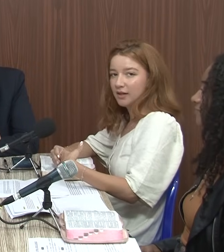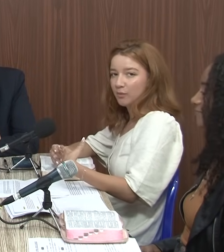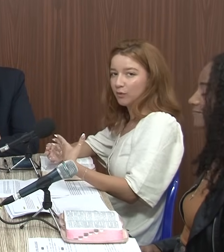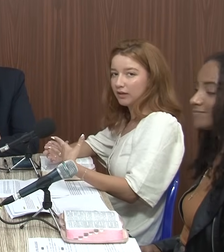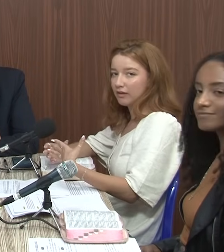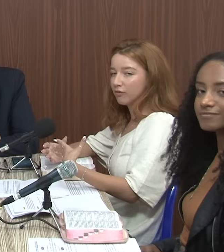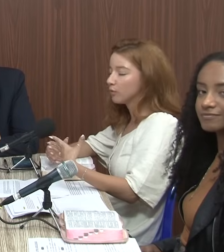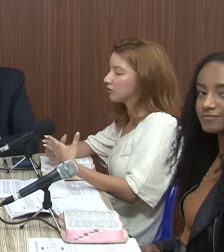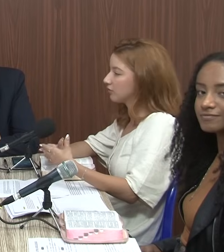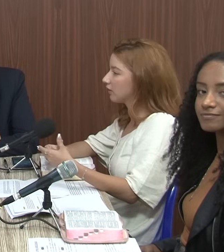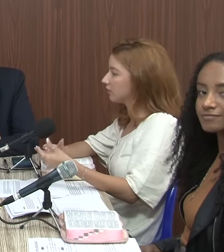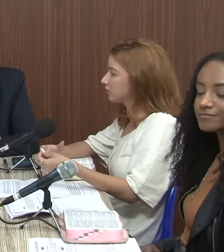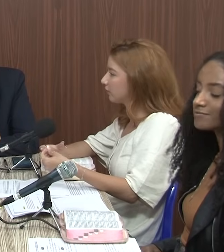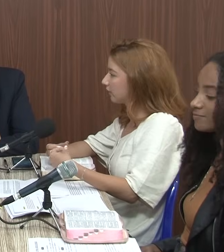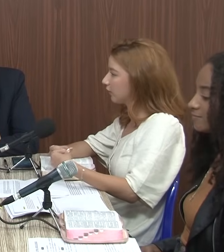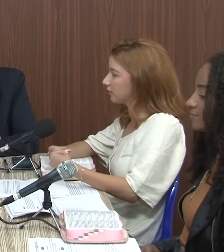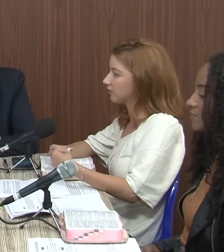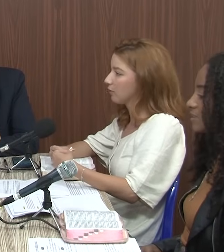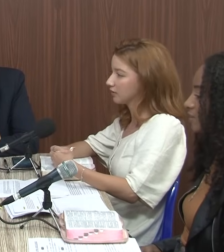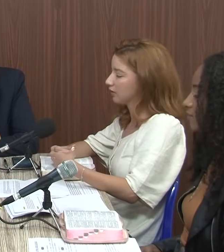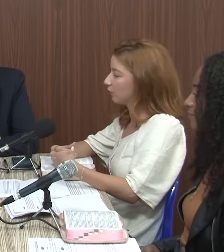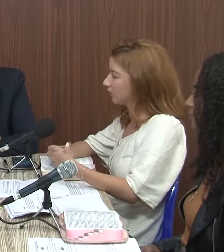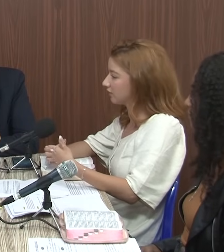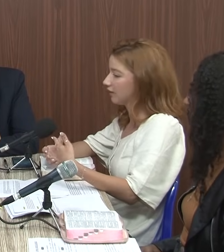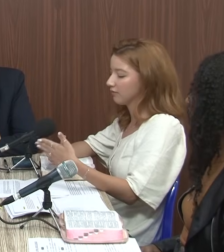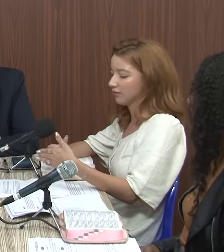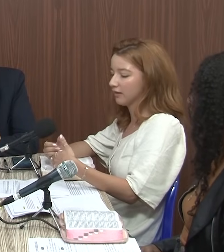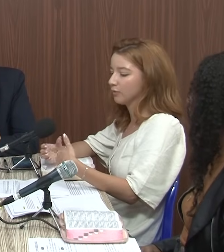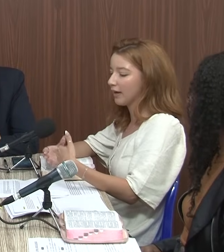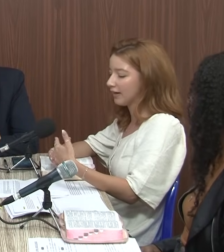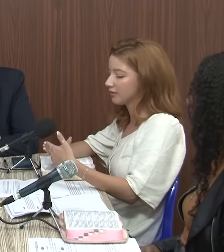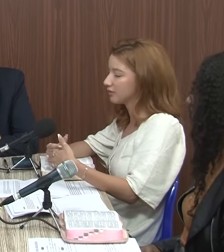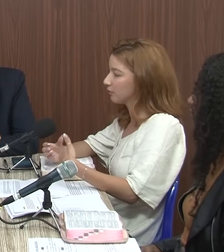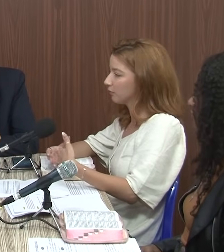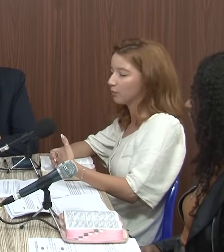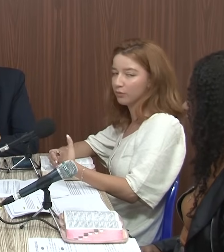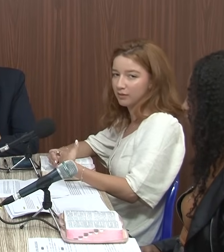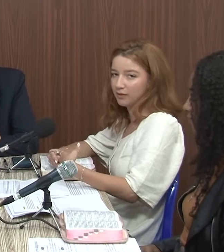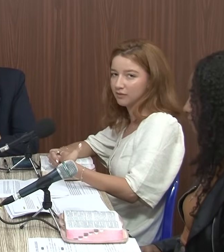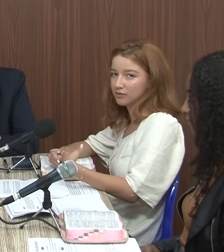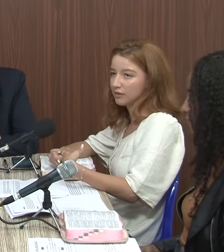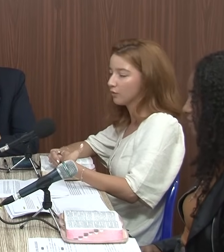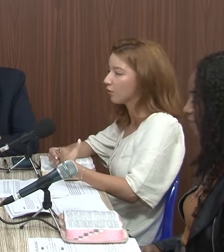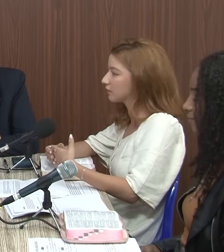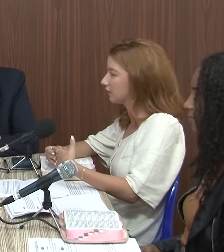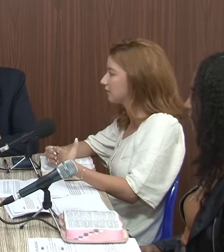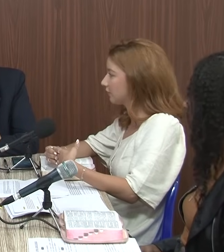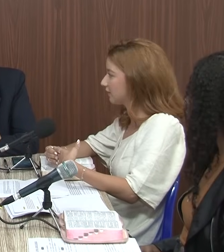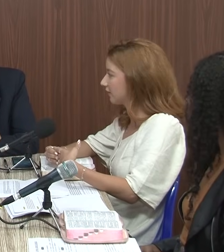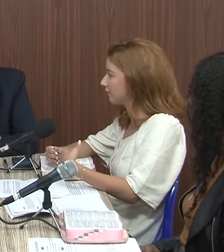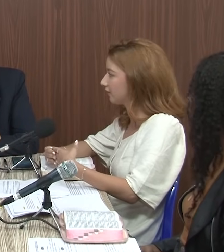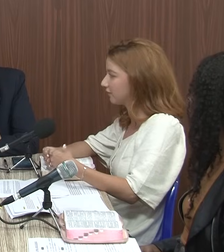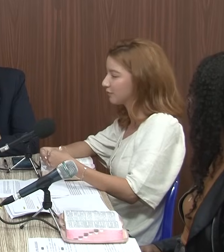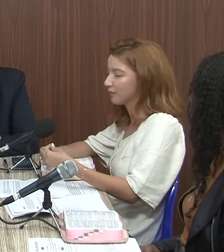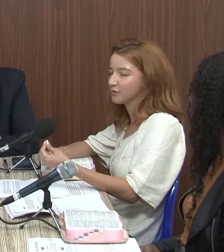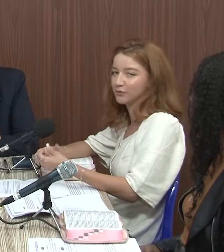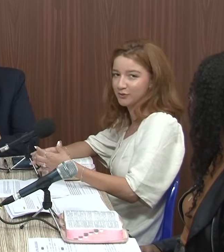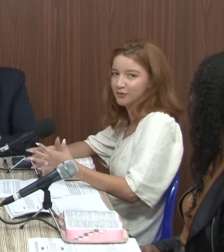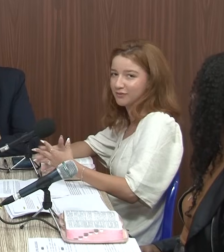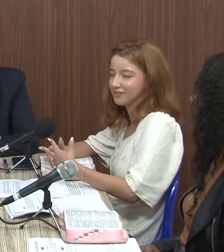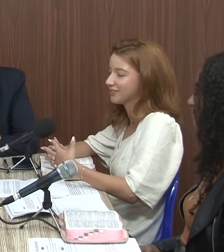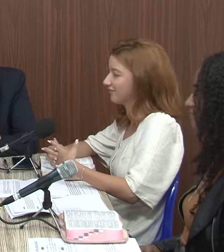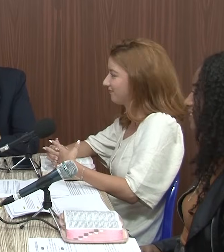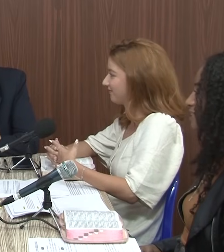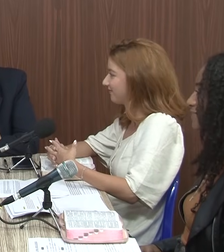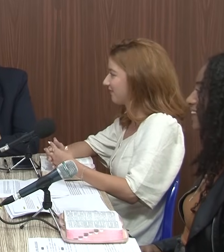aqui porque foi muito edificante para nós estarmos aqui hoje né vendo mais um pouco da palavra do senhor e com certeza também ser para os